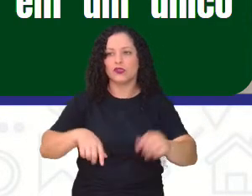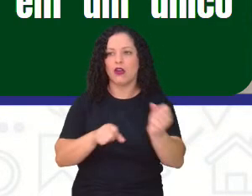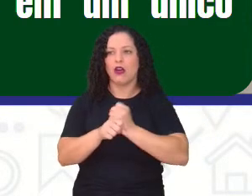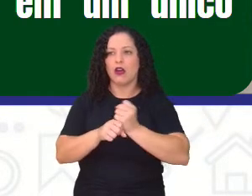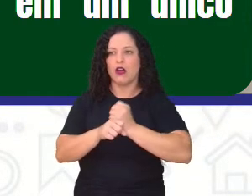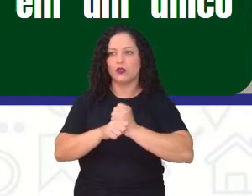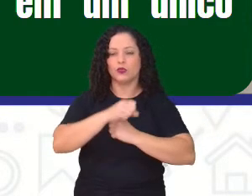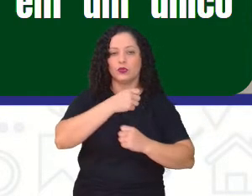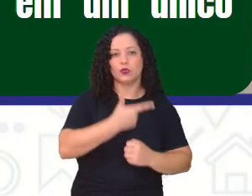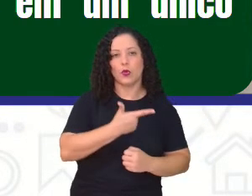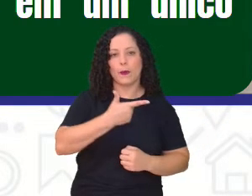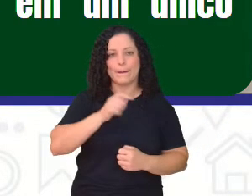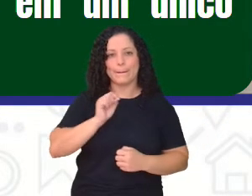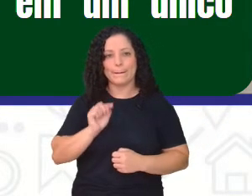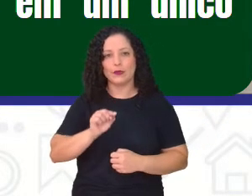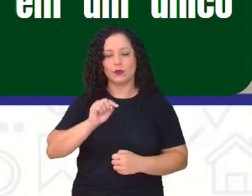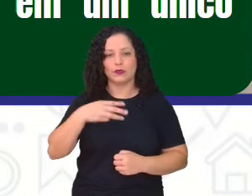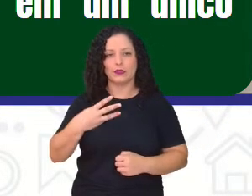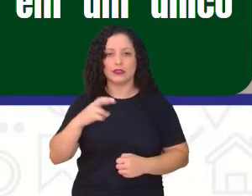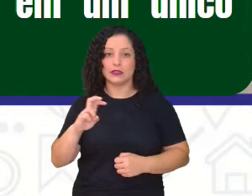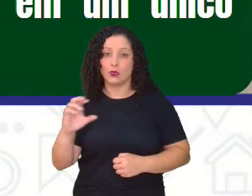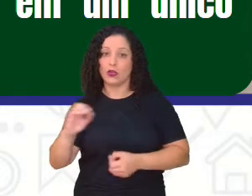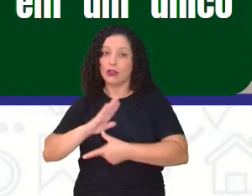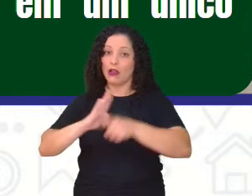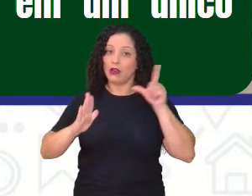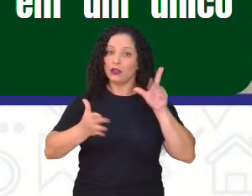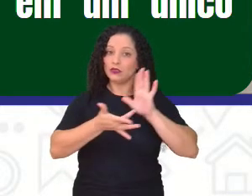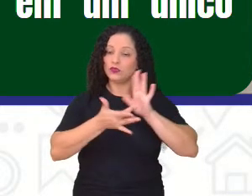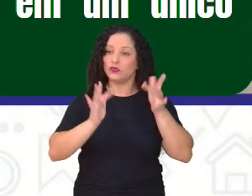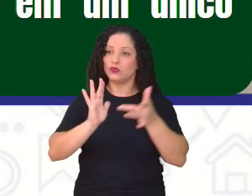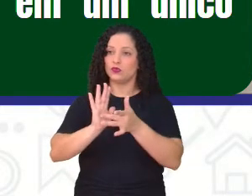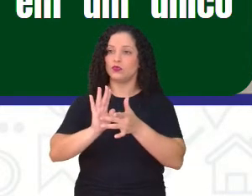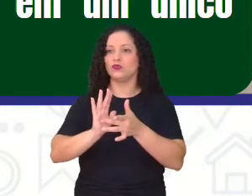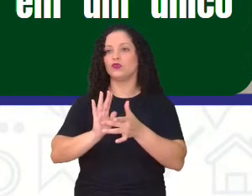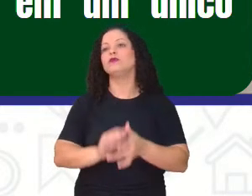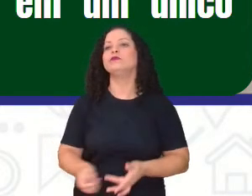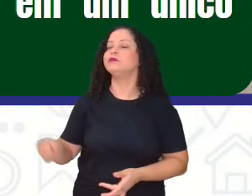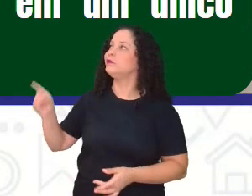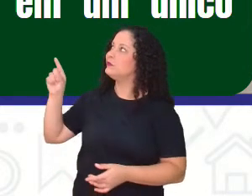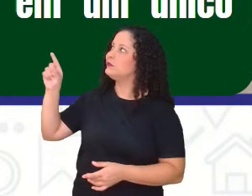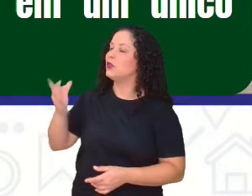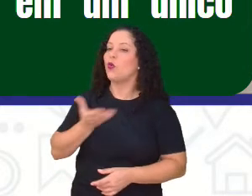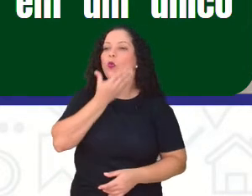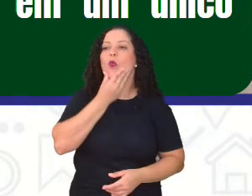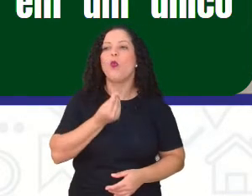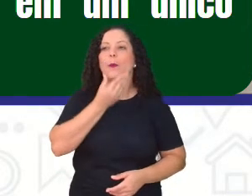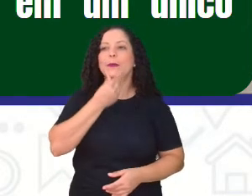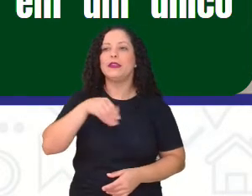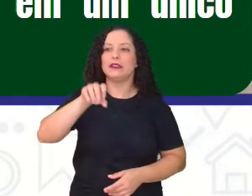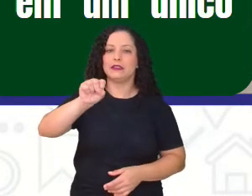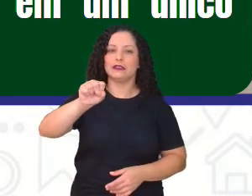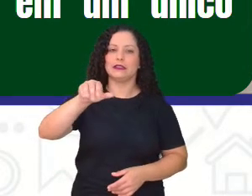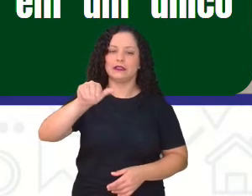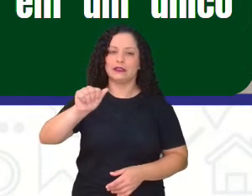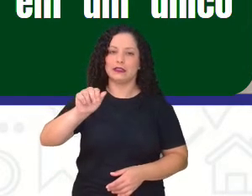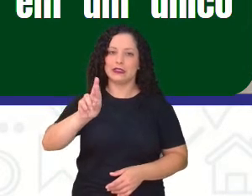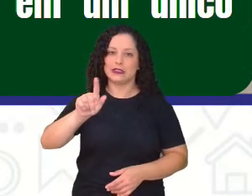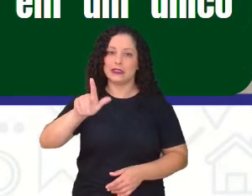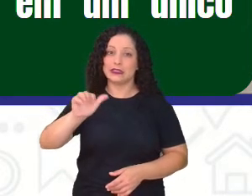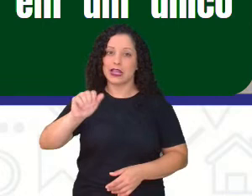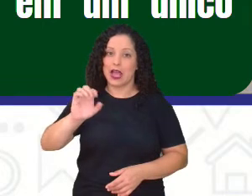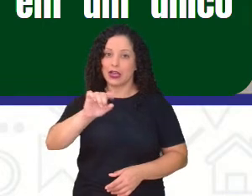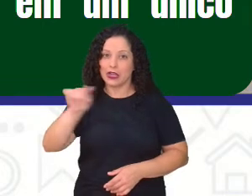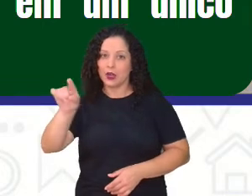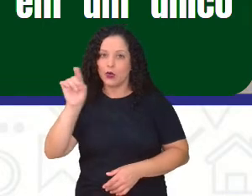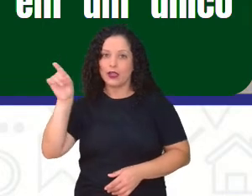de 2350 a.C., Sargão I, que é representado por essa imagem aqui, ó, era o governante